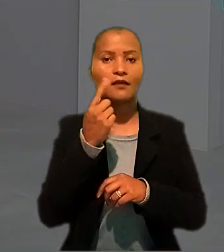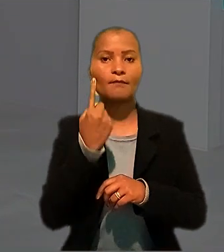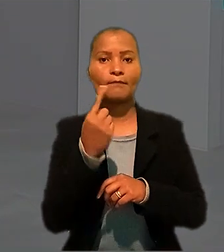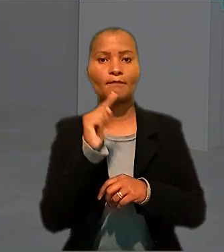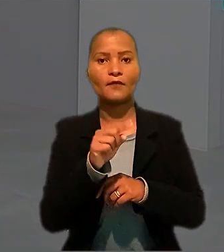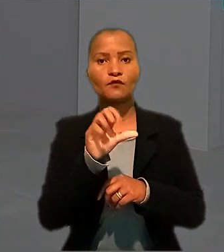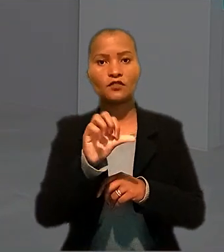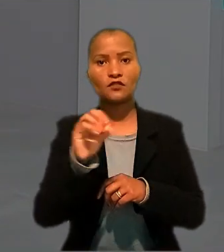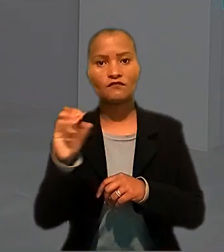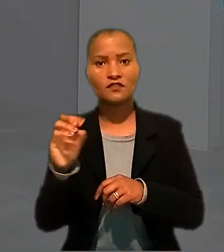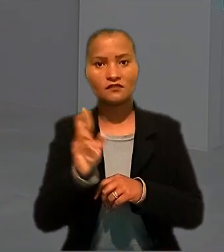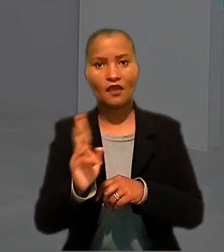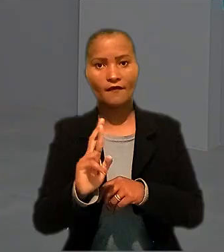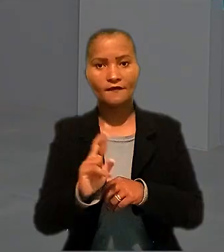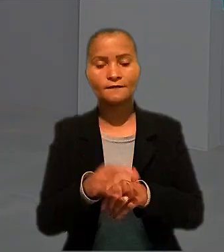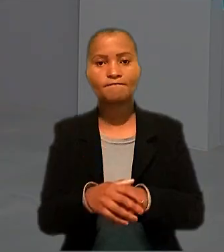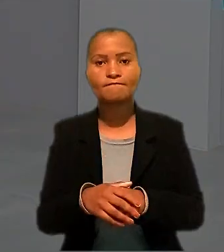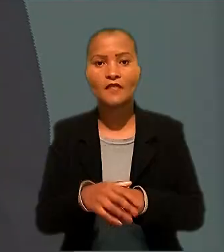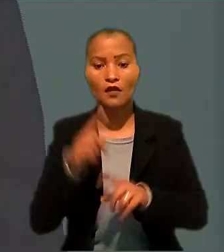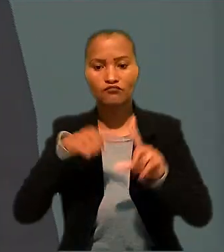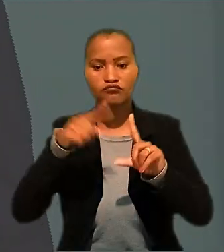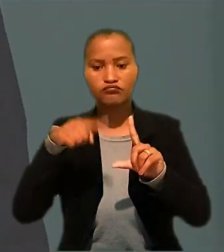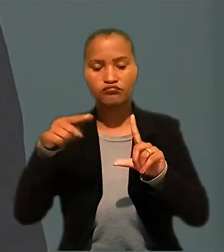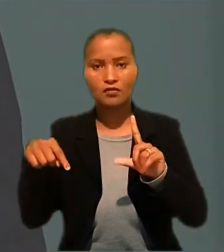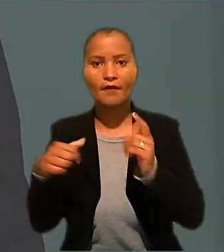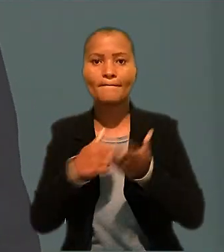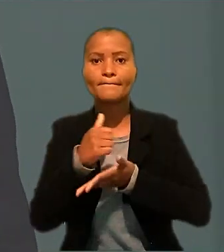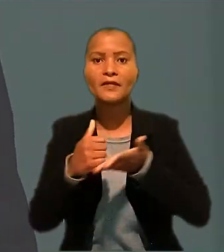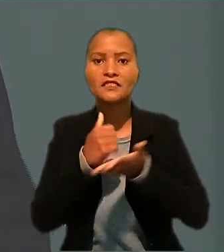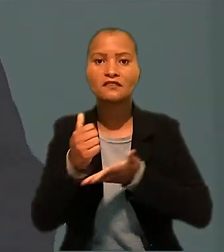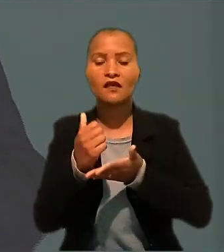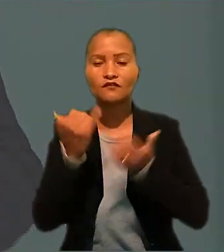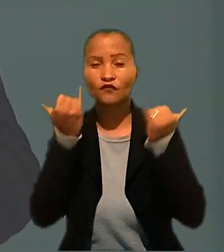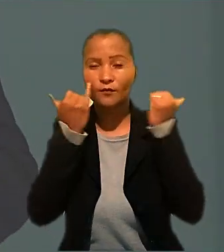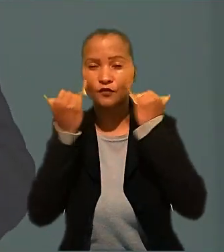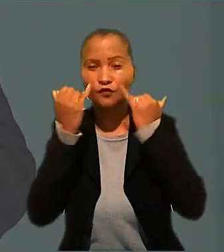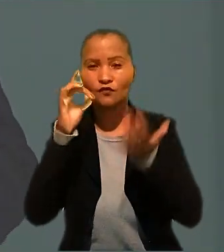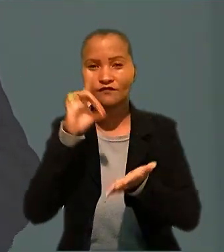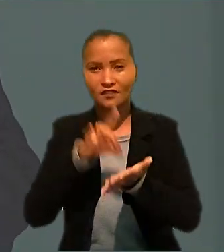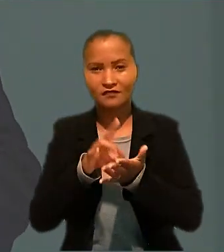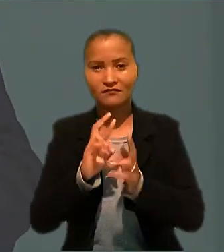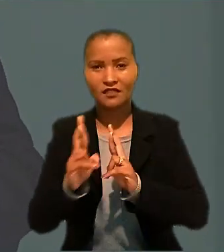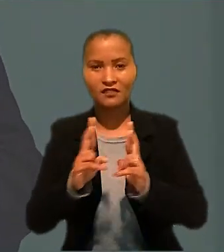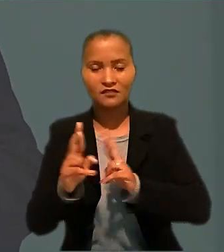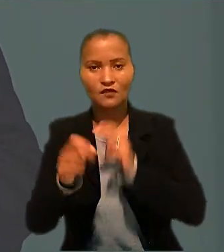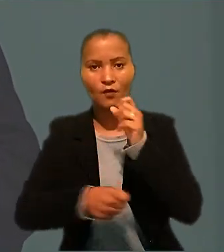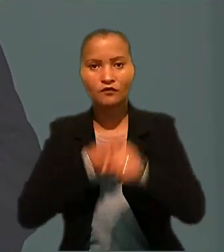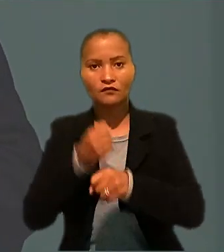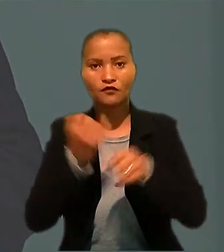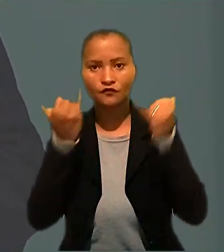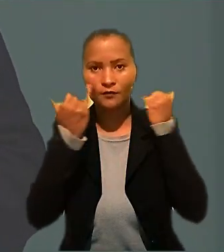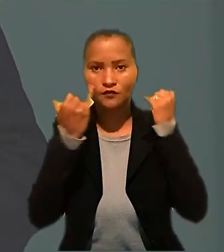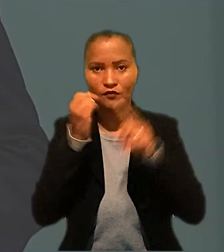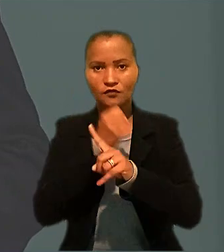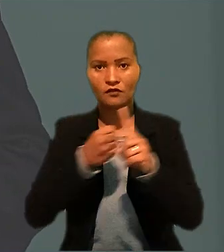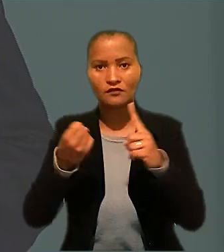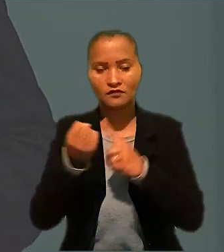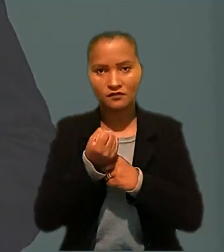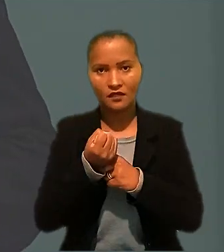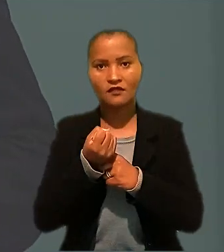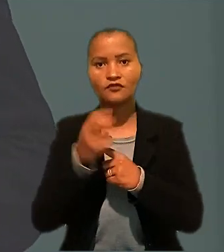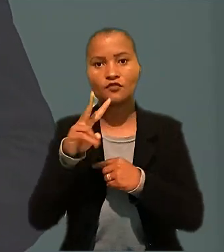mulher negra é R$ 1.900. Essas estatísticas são baseadas em dados oficiais da Relação Anual de